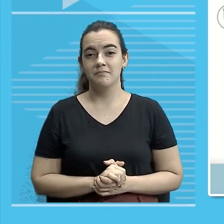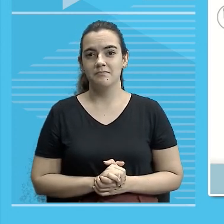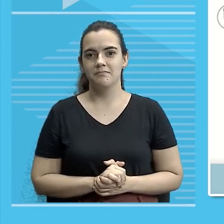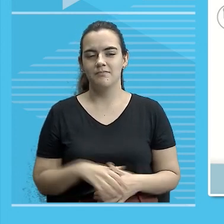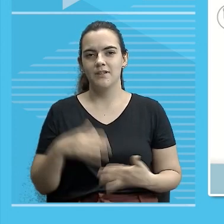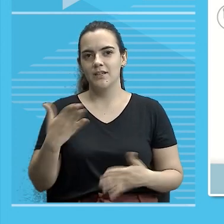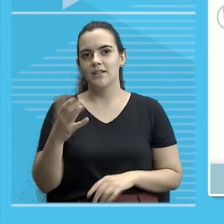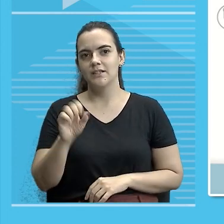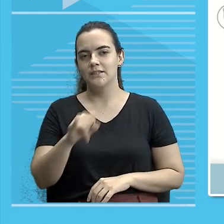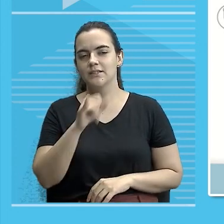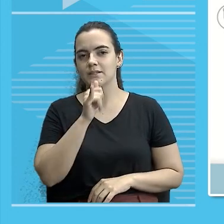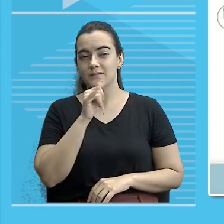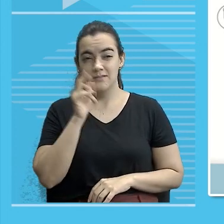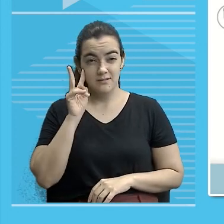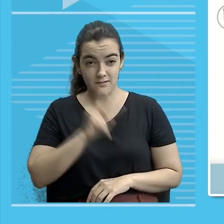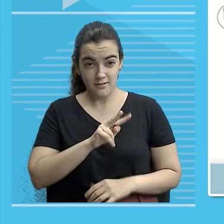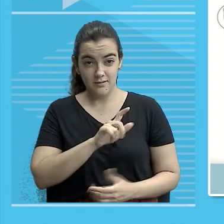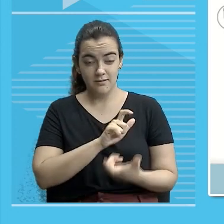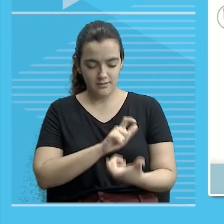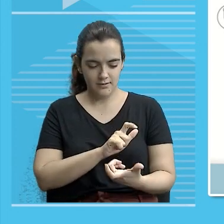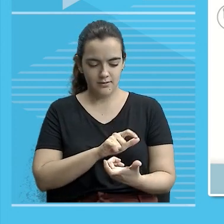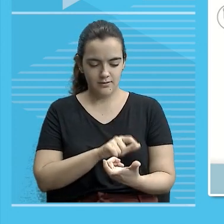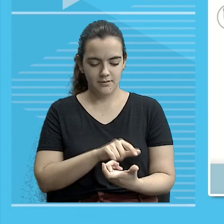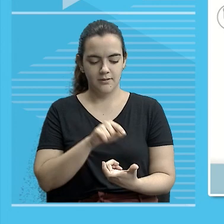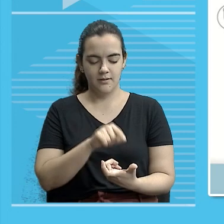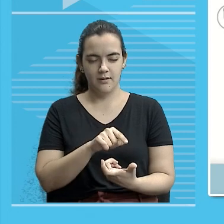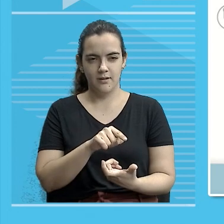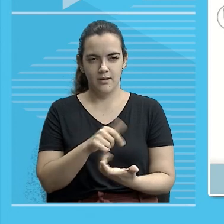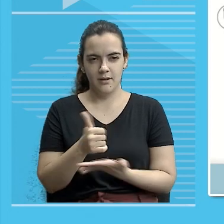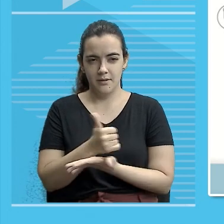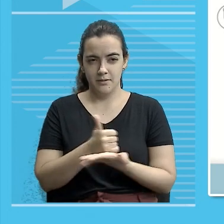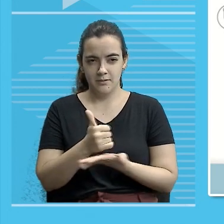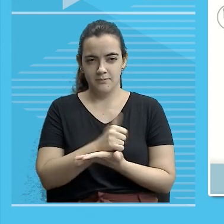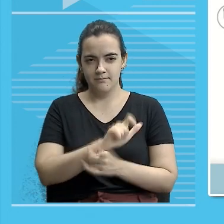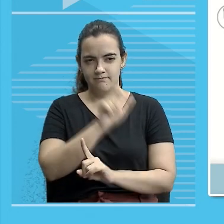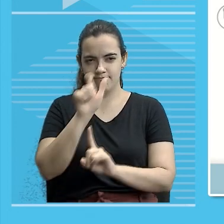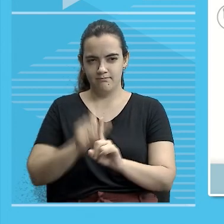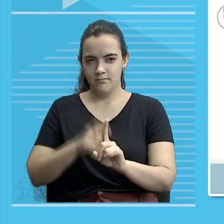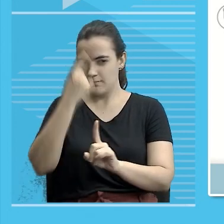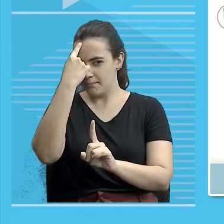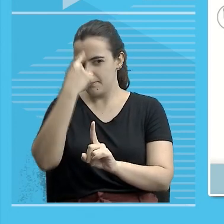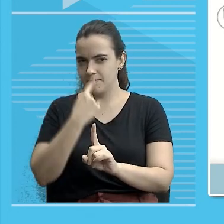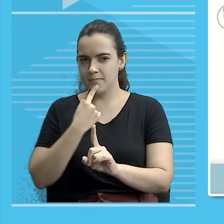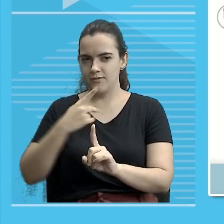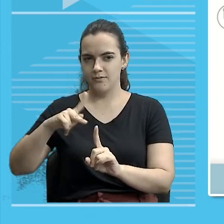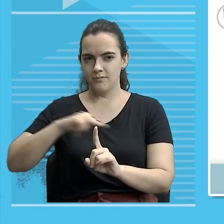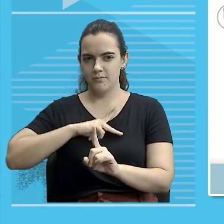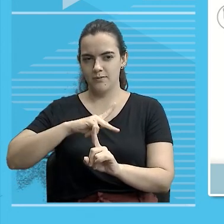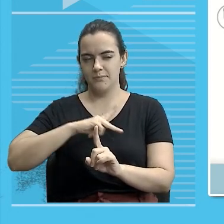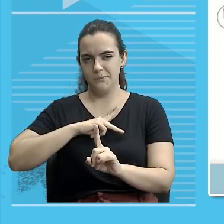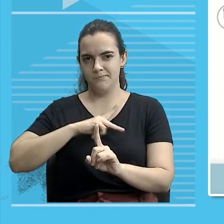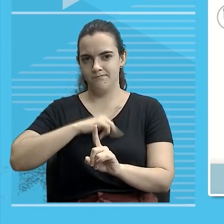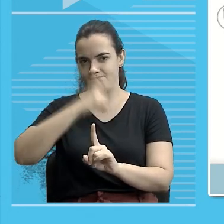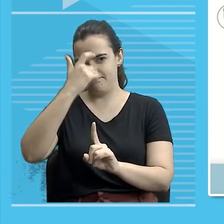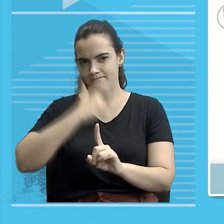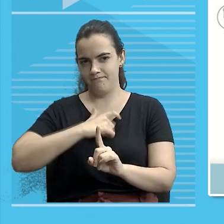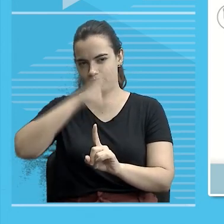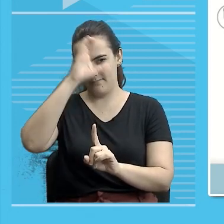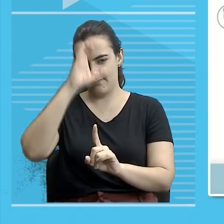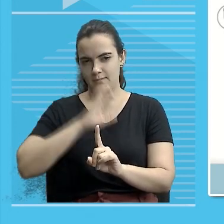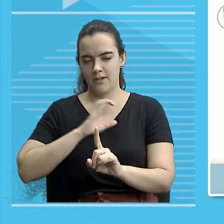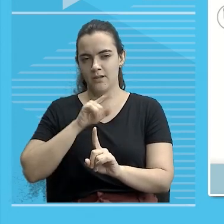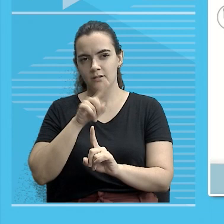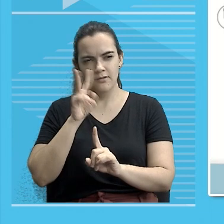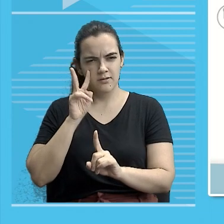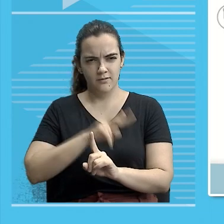tivesse três palavras baseado no consumidor visão subjetiva experiências pessoais